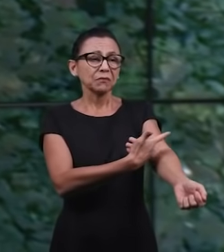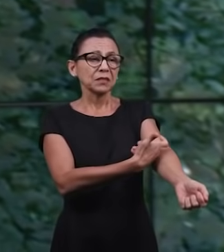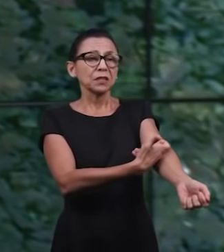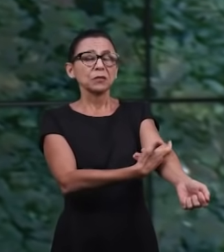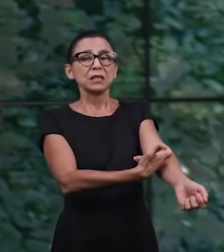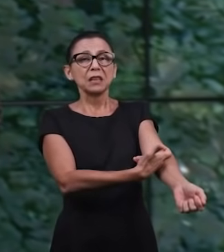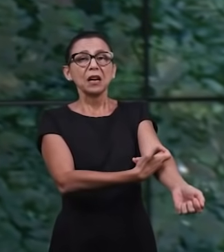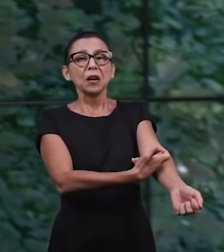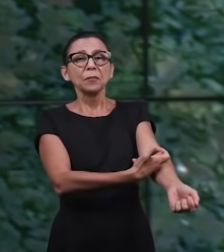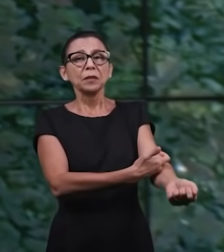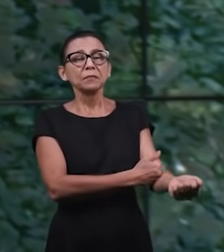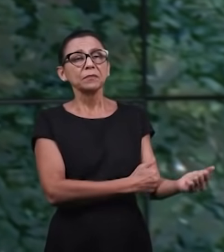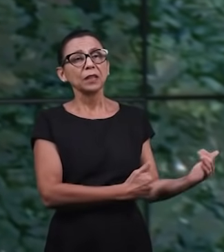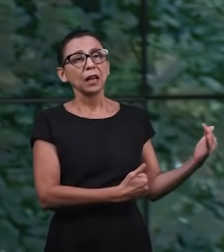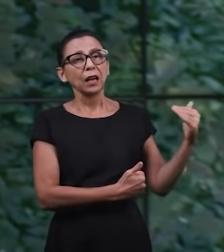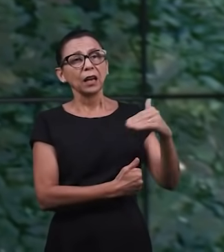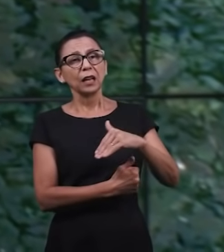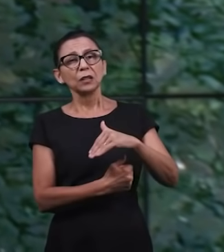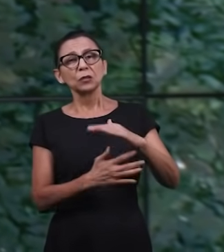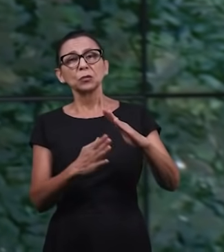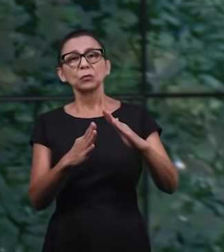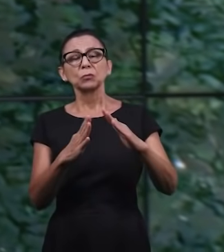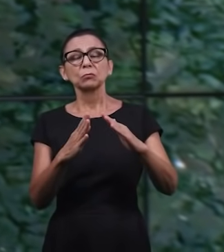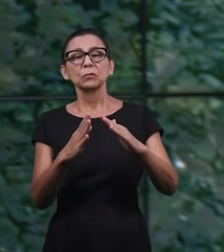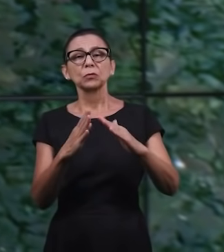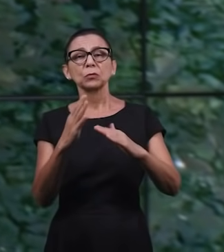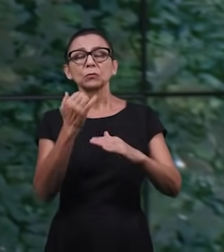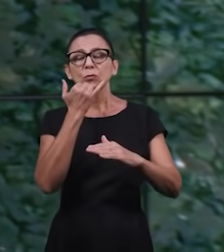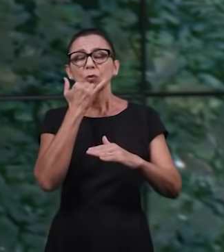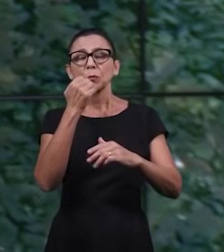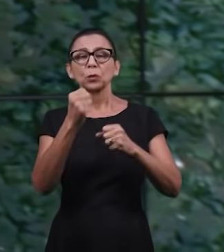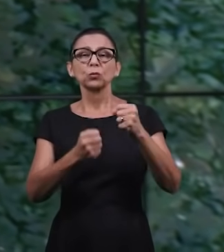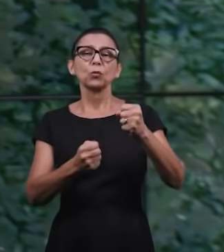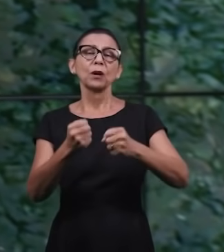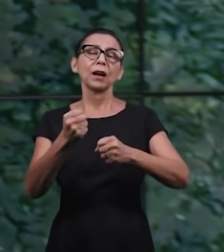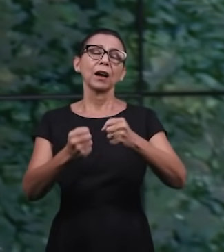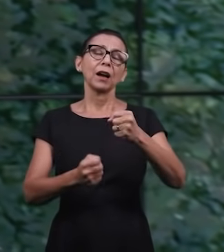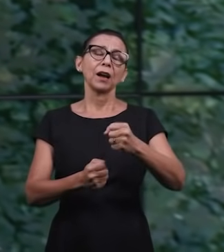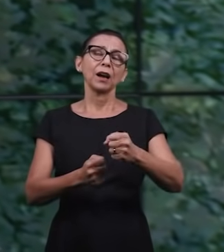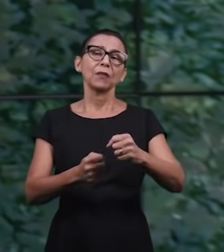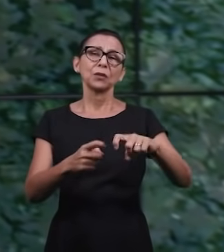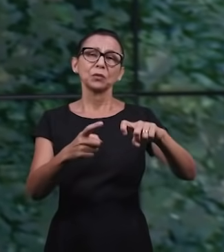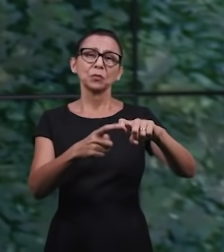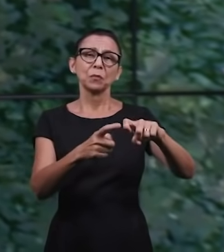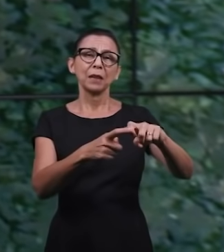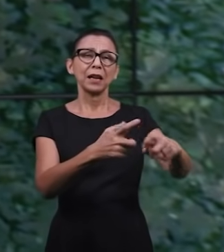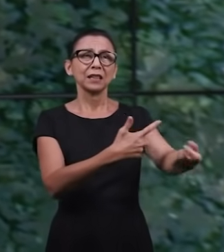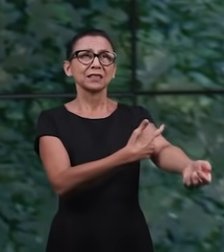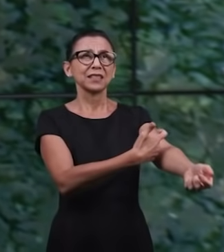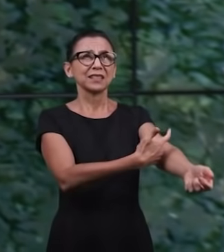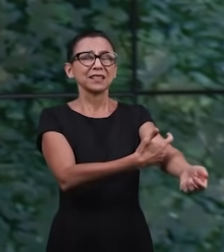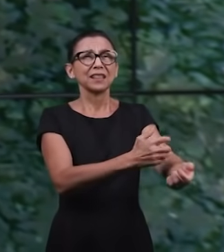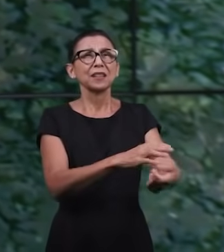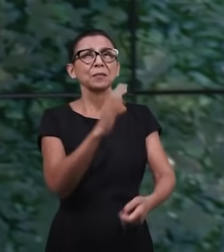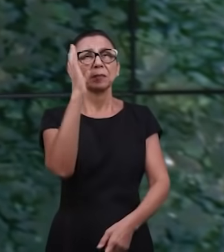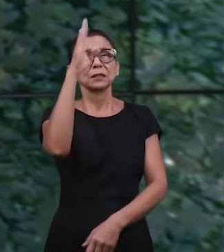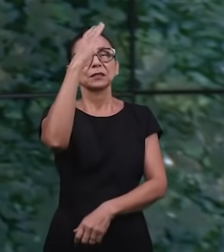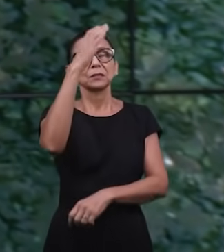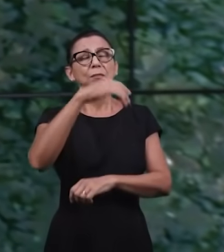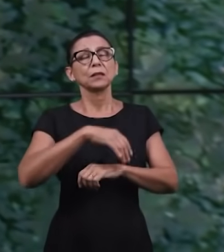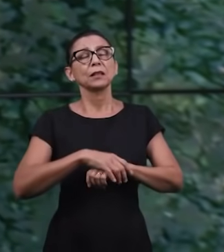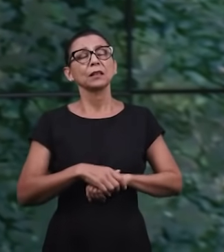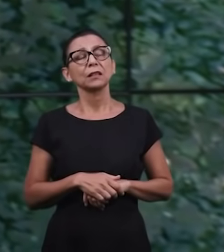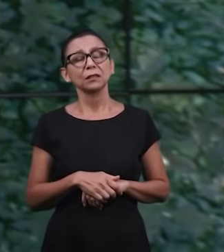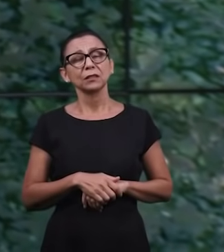sentada ali ou deitada, né, na parte de trás do carro, vindo de um exame médico, recebeu um telefonema de